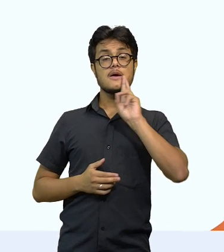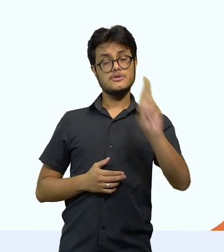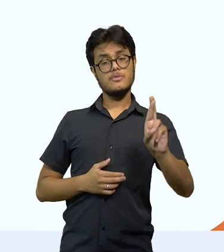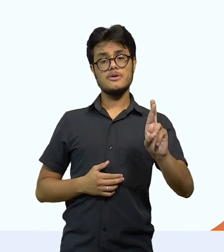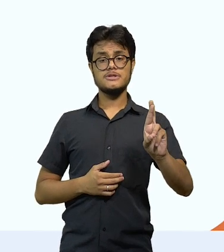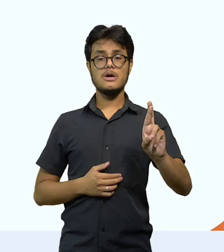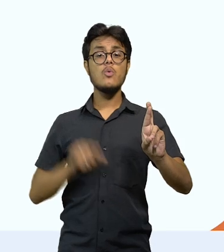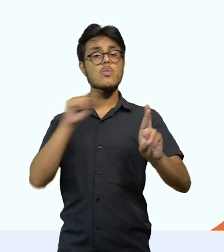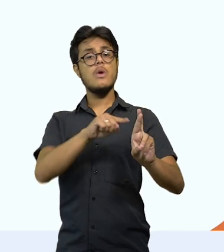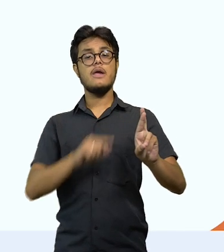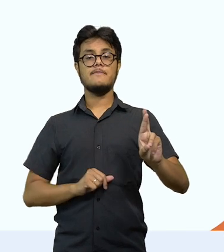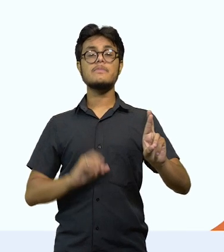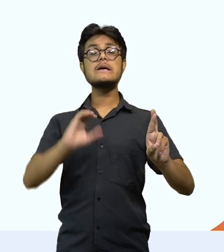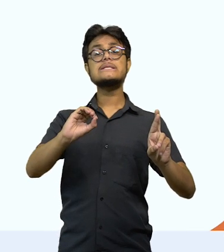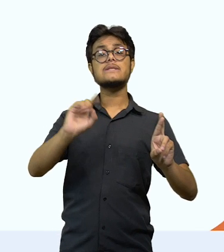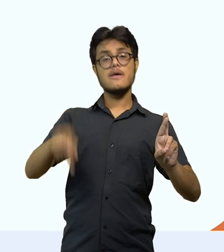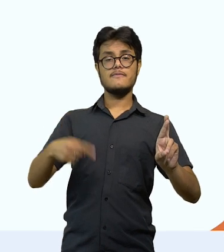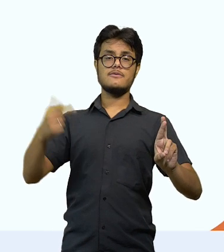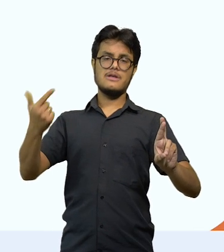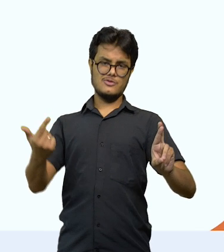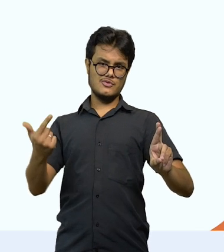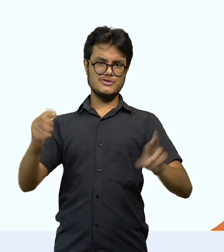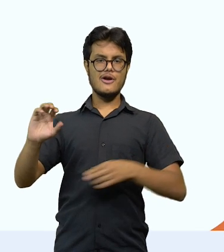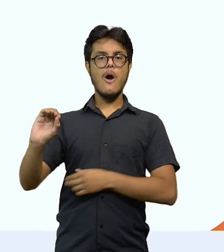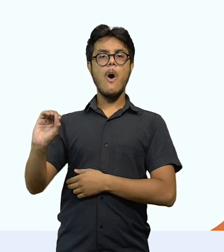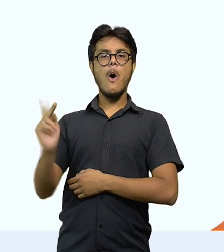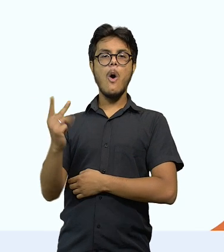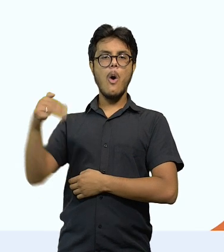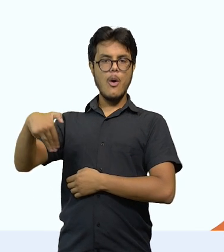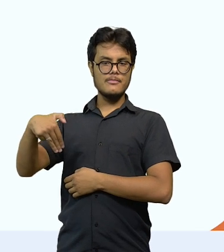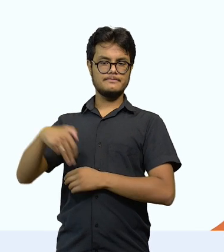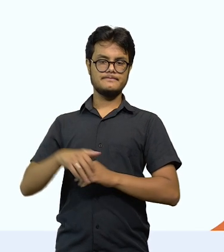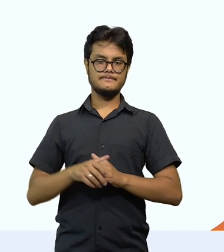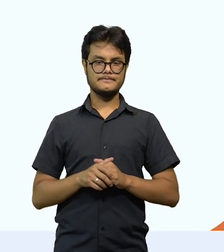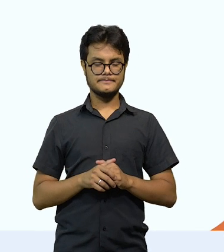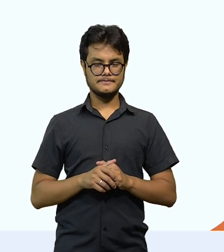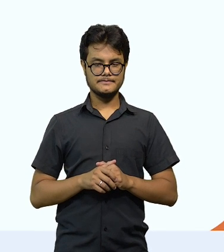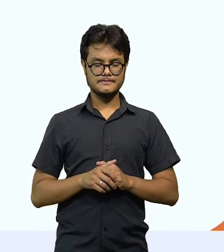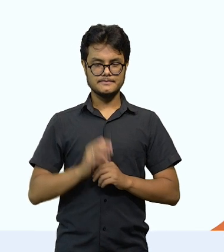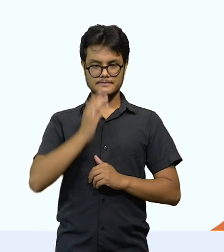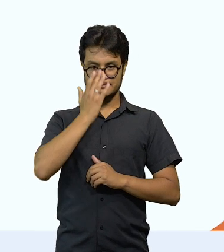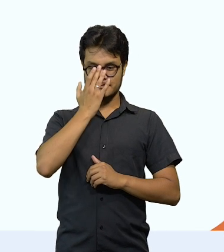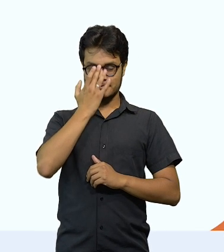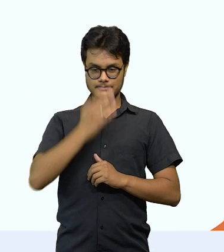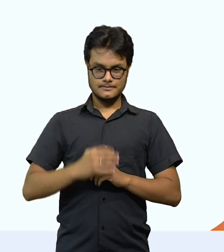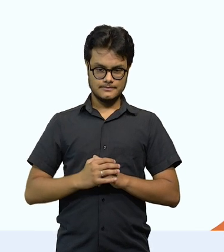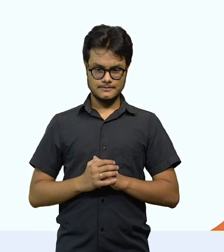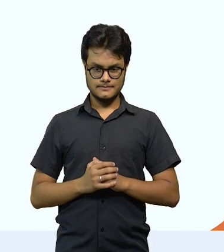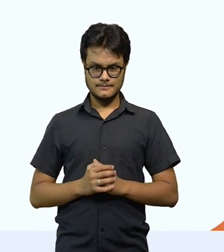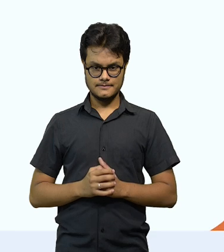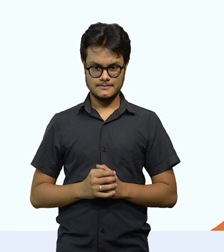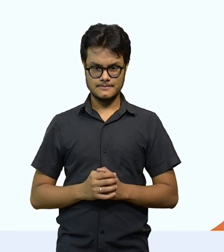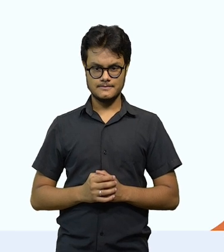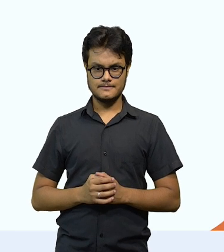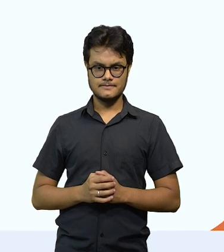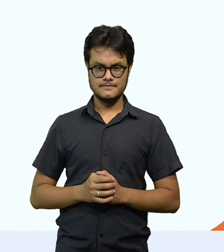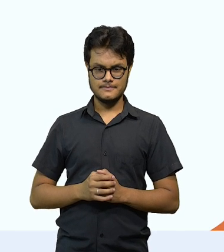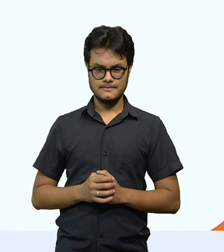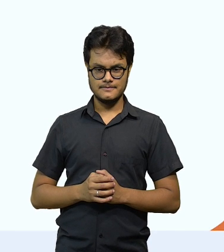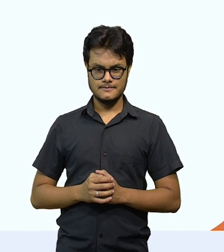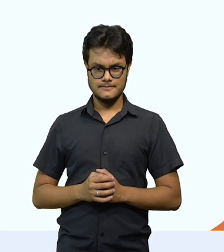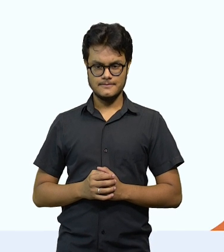ohms. Isso me dá aí minha resistência externa aqui, ó, 5,8 ohms. Isso me dá uma resistência interna aí